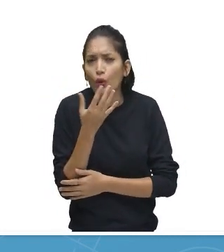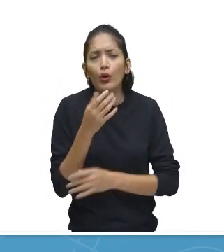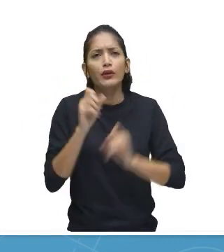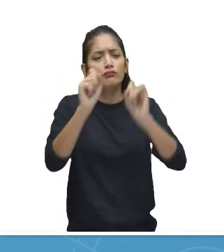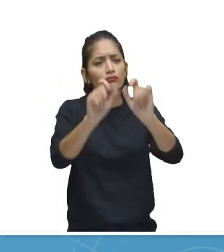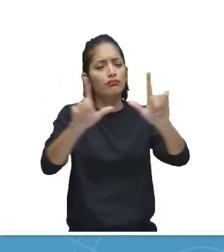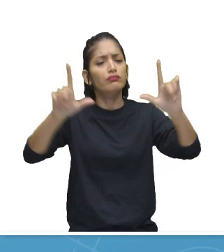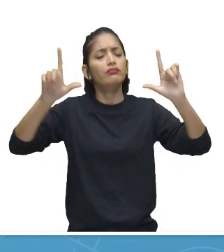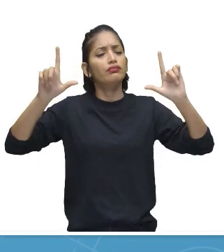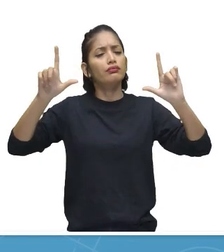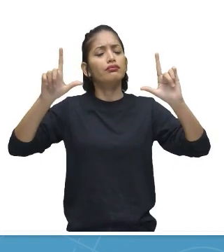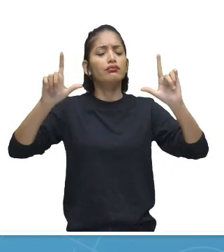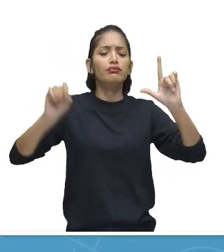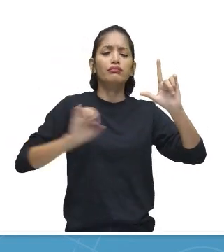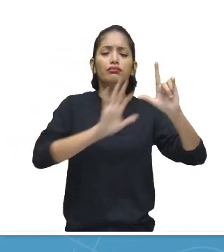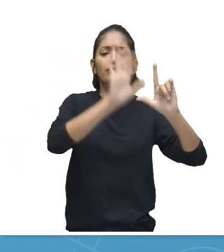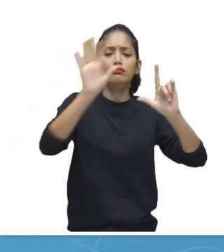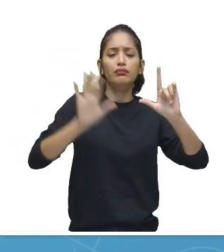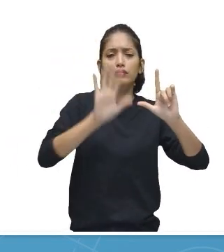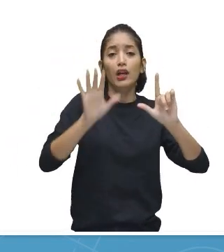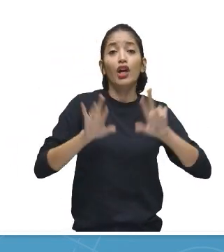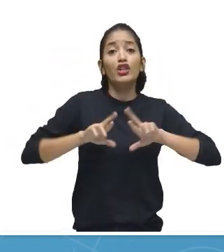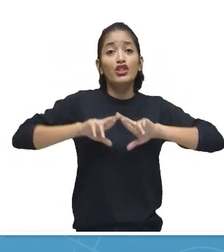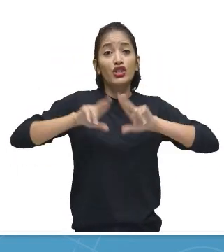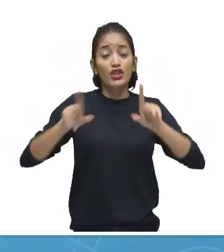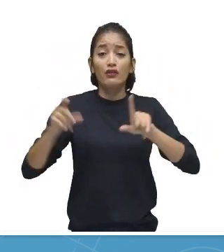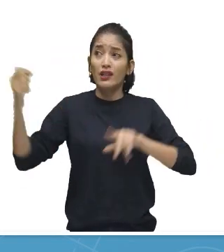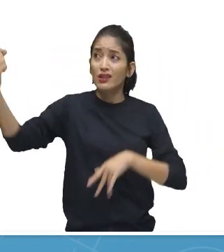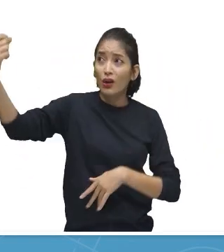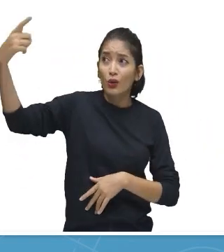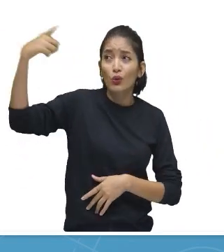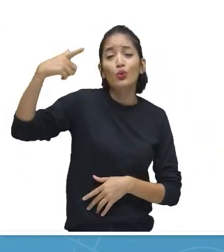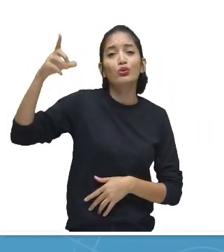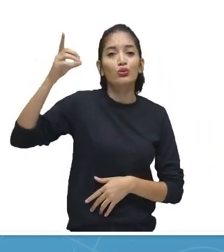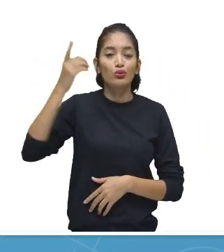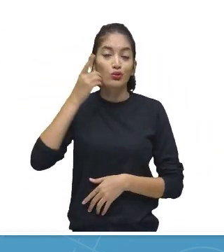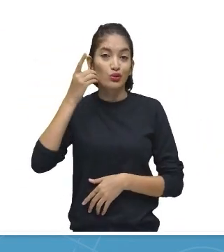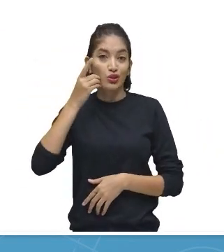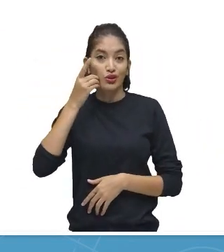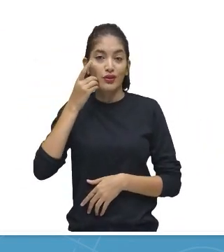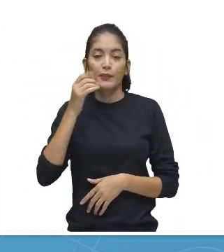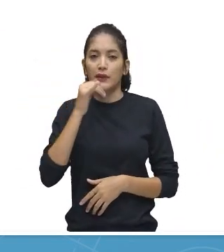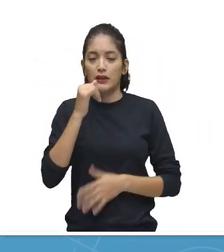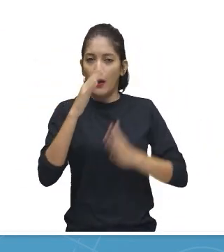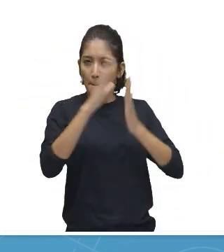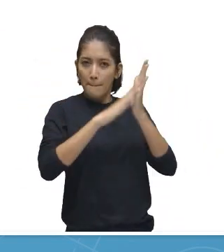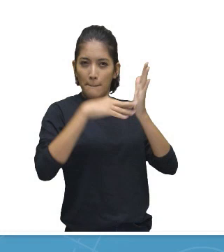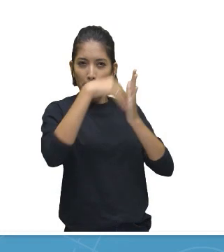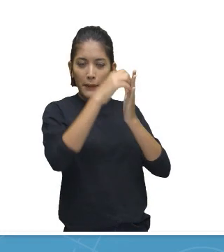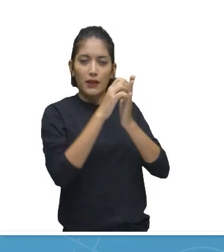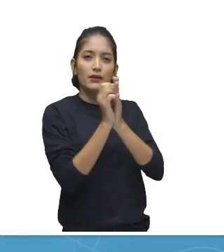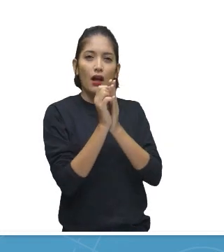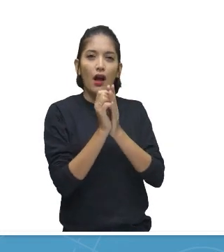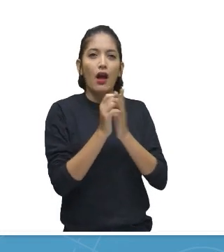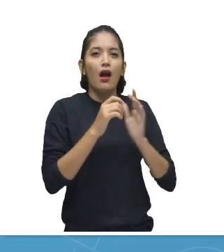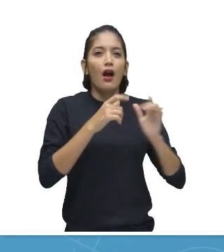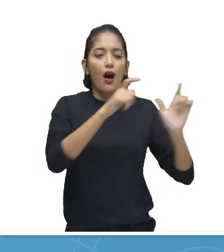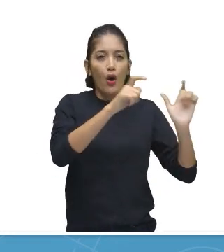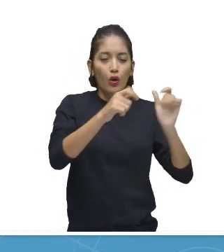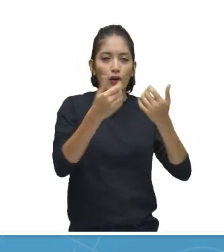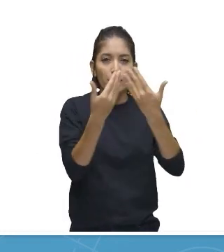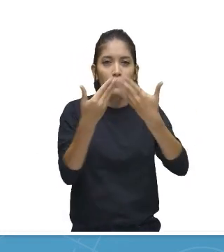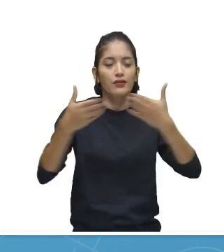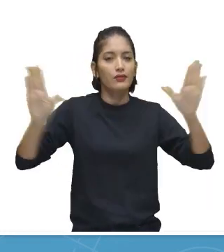se comportava com diferentes luminosidades. Eles gostavam de pintar em ambientes abertos, por quê? Eles